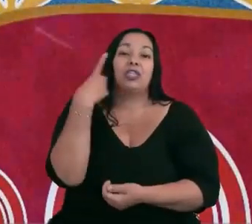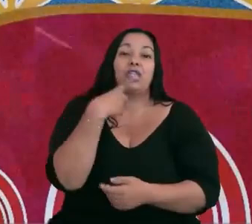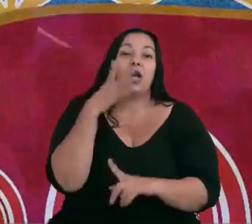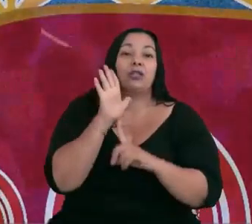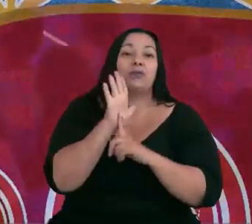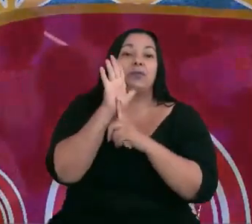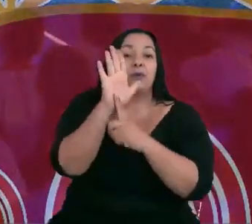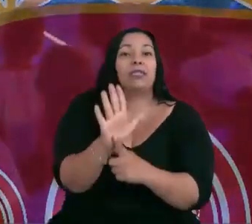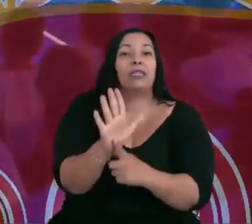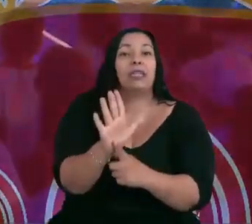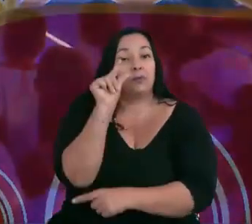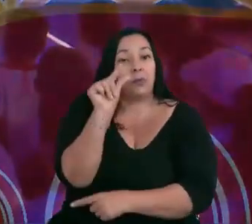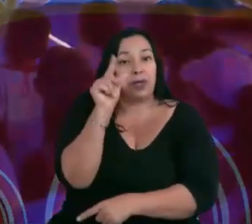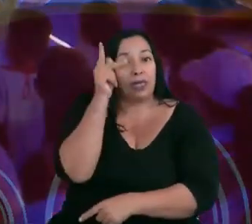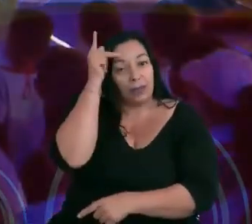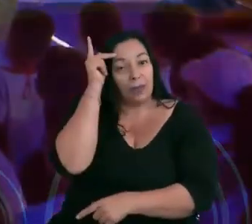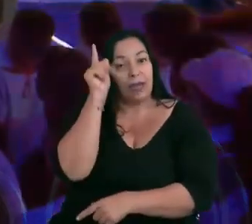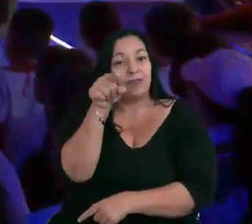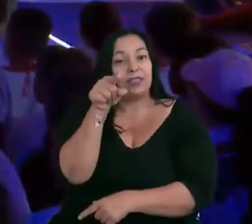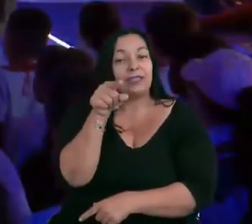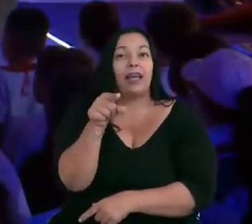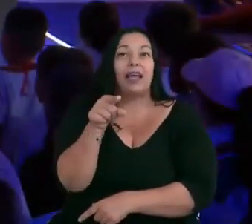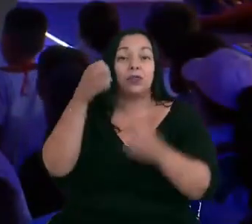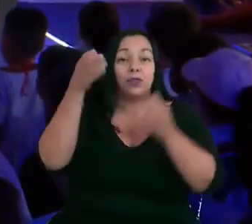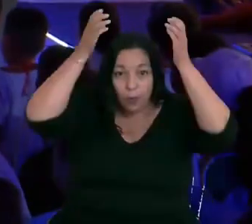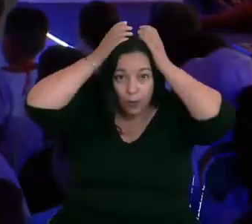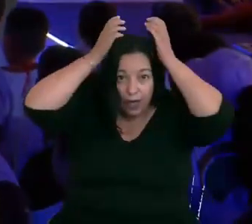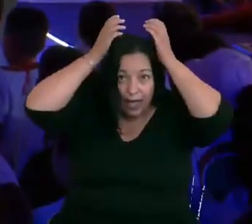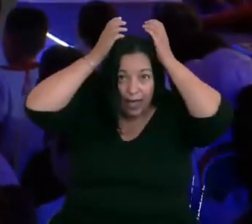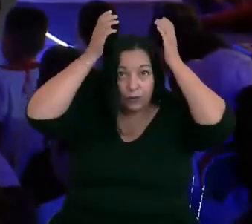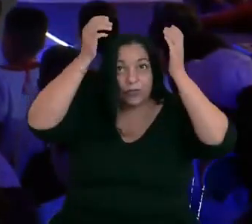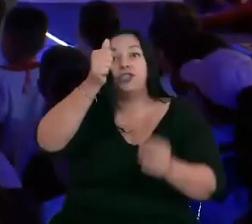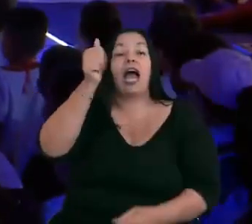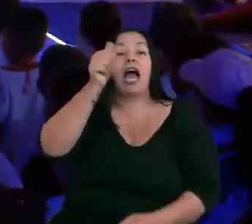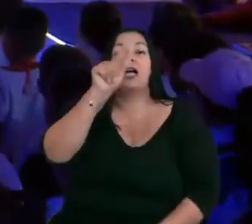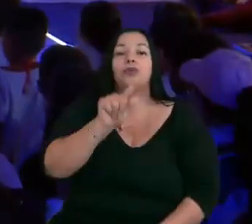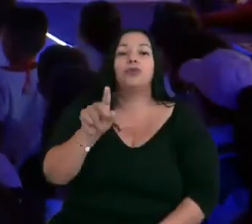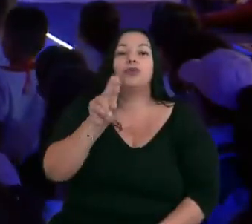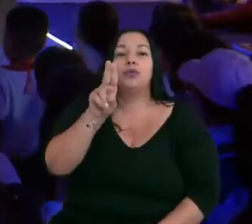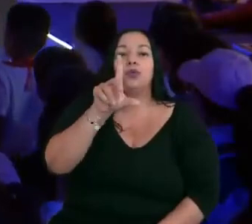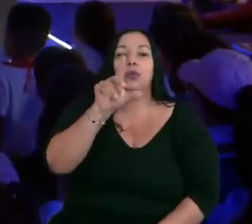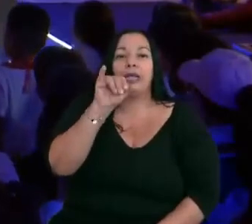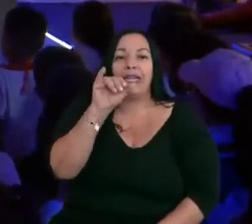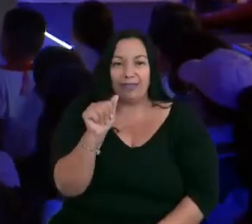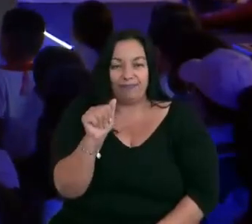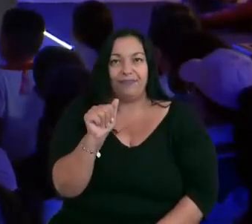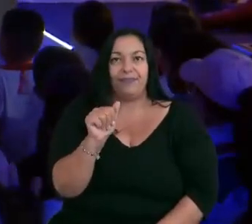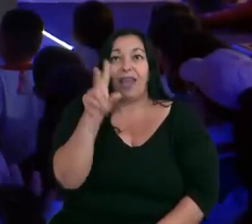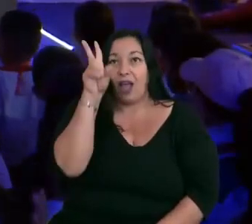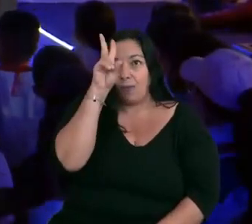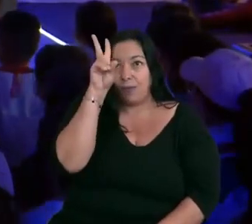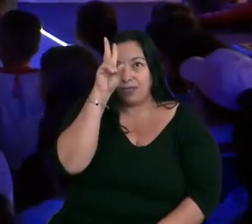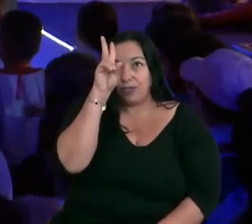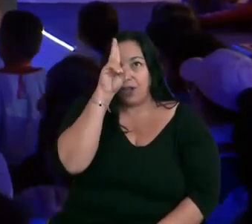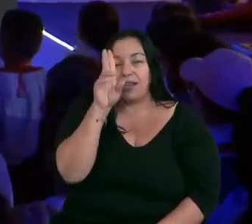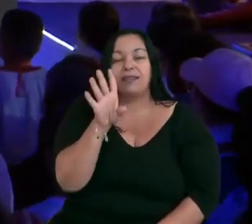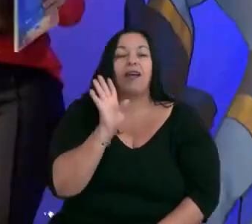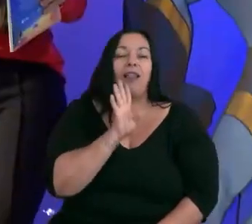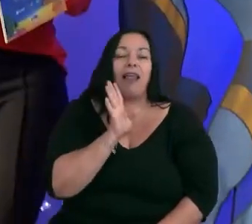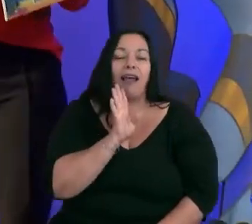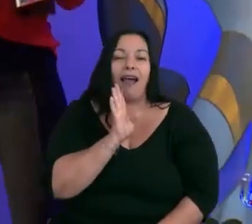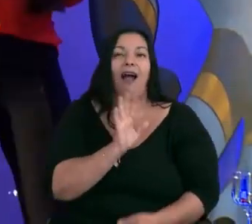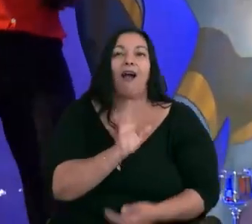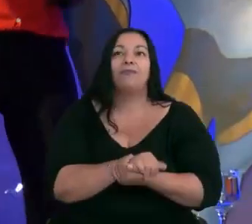Para vocês sobre o Reino de Azulha. E o Reino de Azulha é uma história tão interessante e o